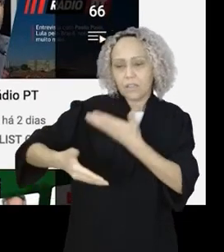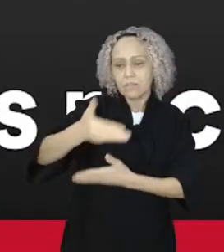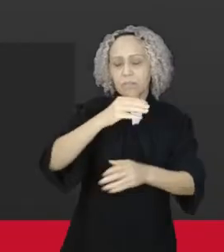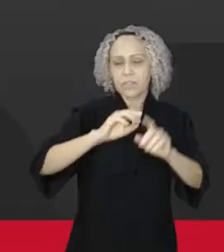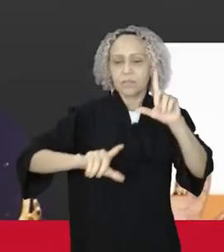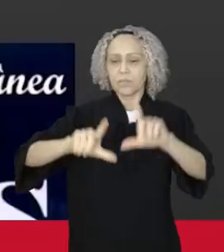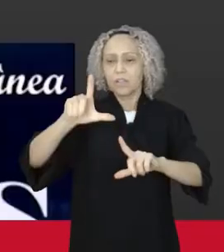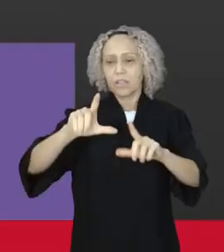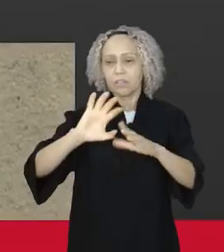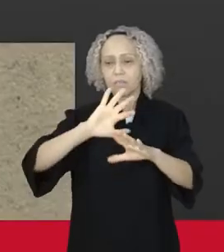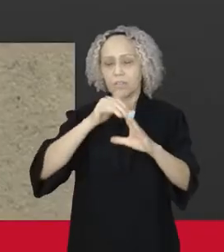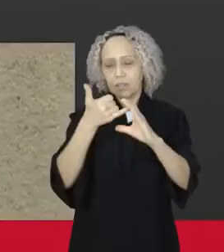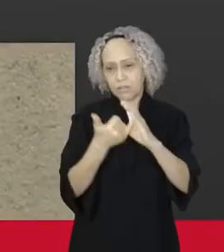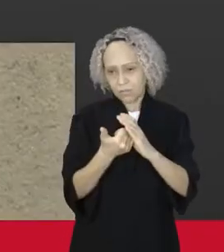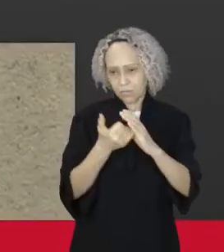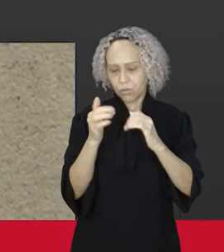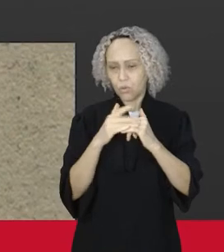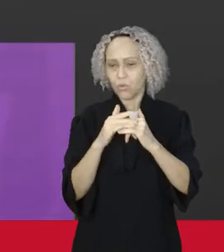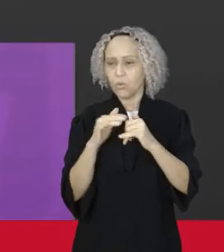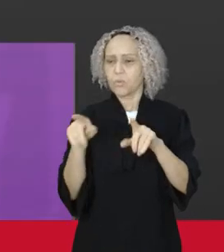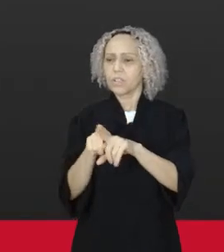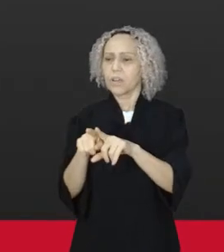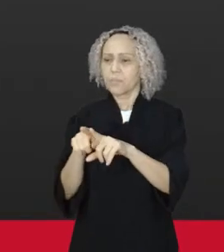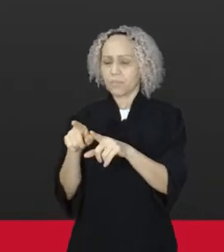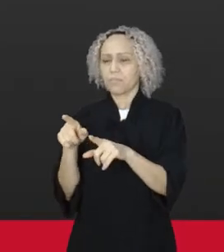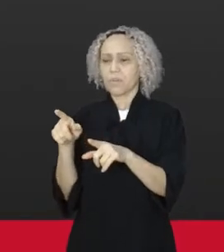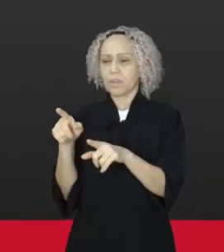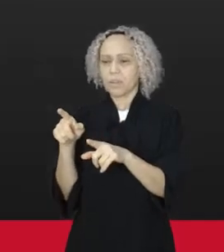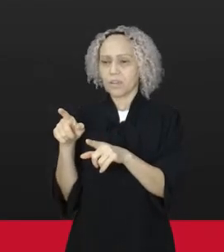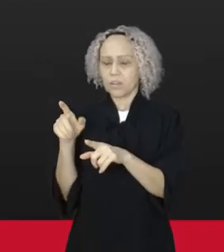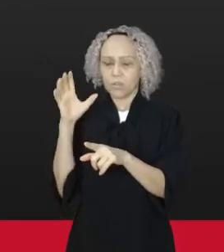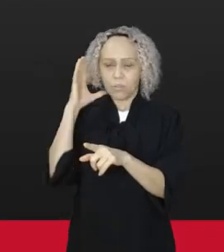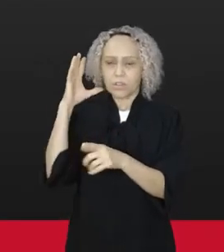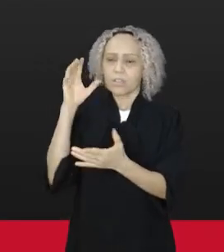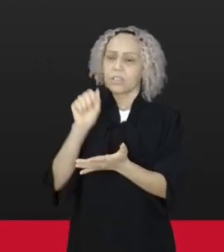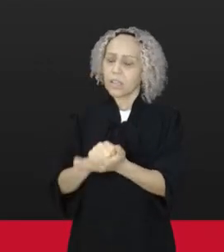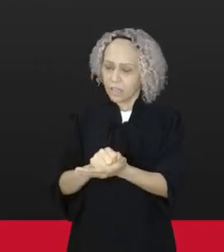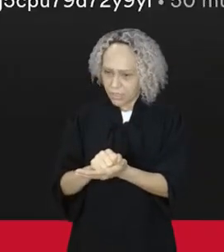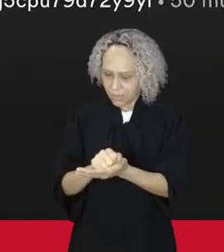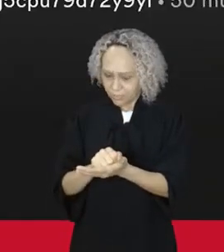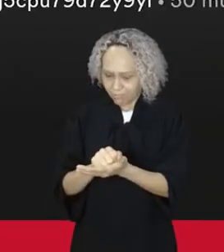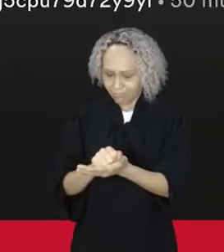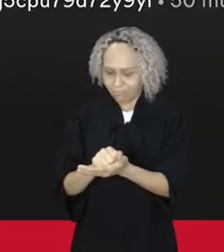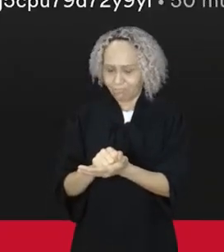no canal da TV PT no YouTube ou em formato de podcast no Spotify.